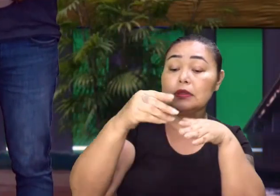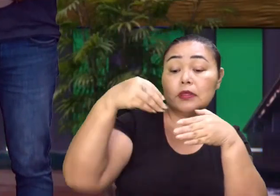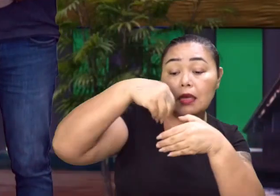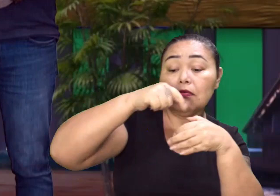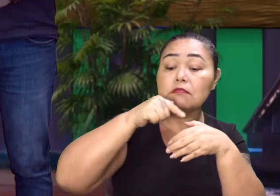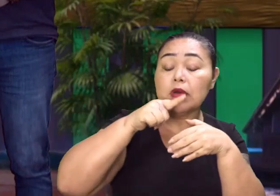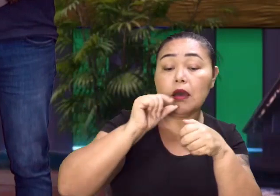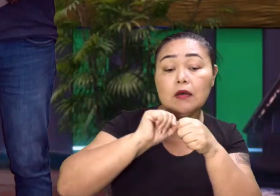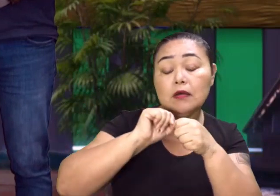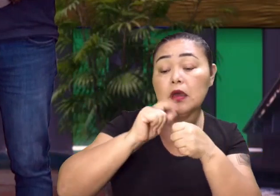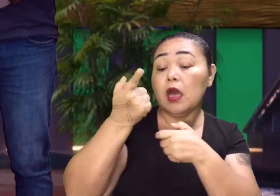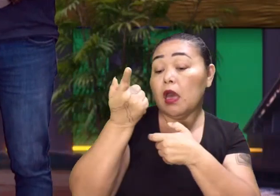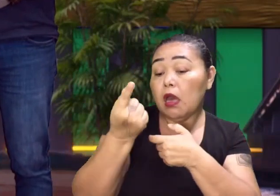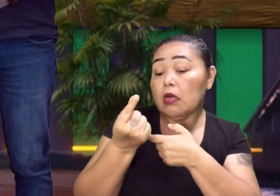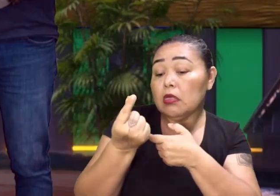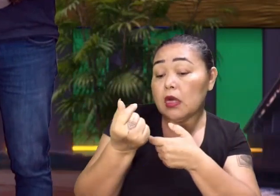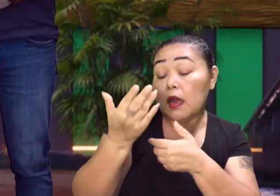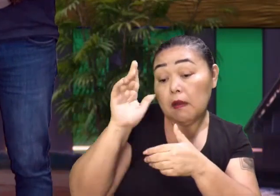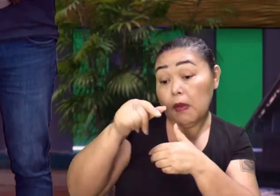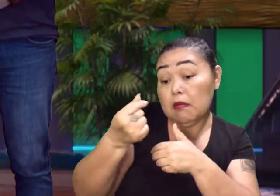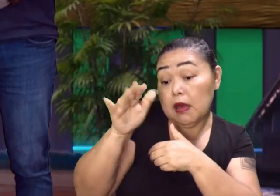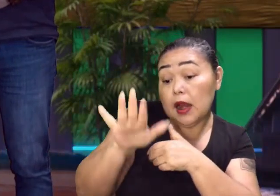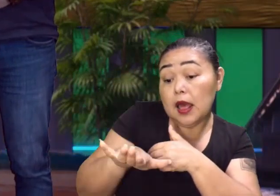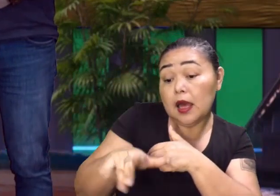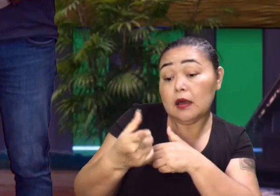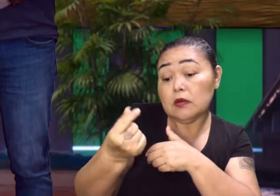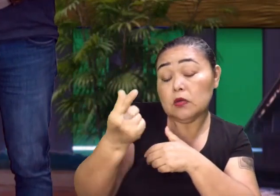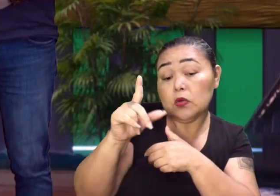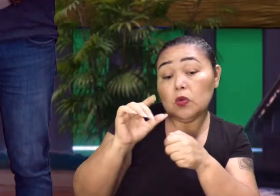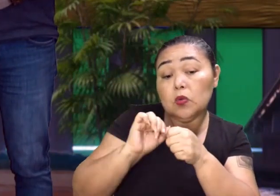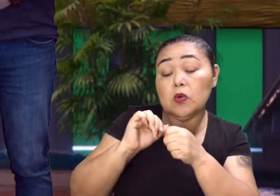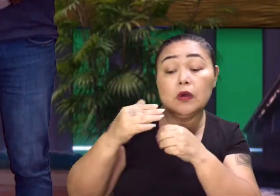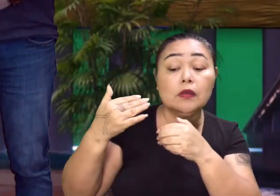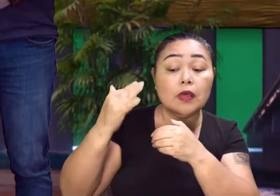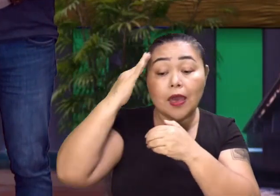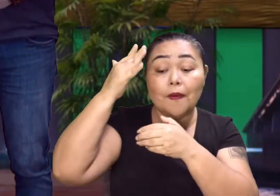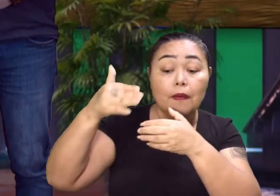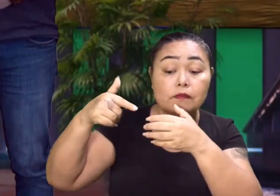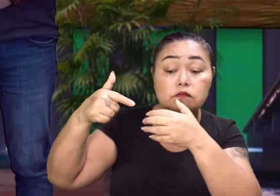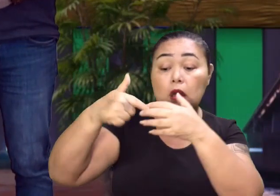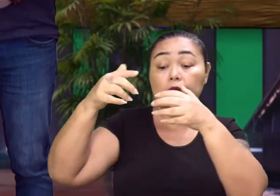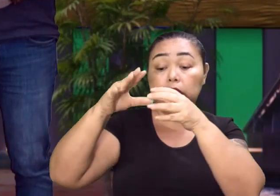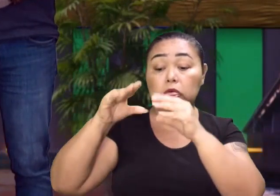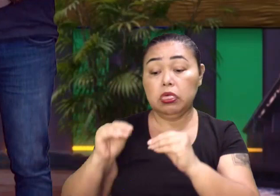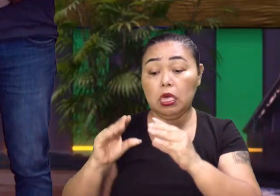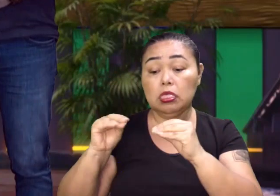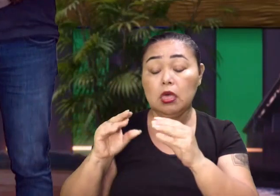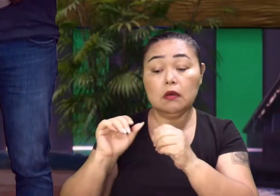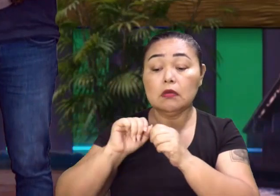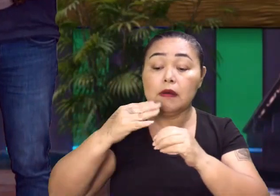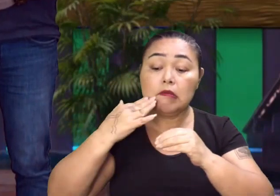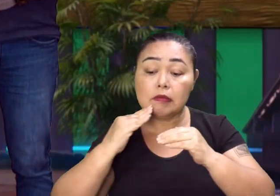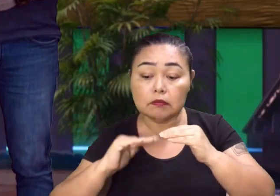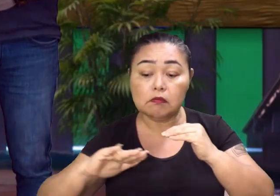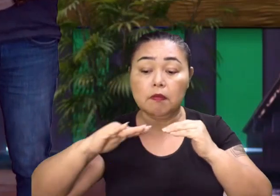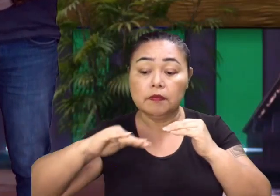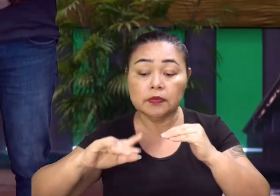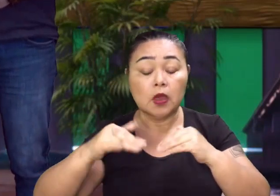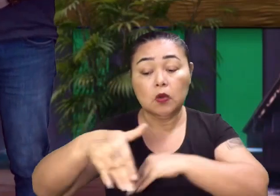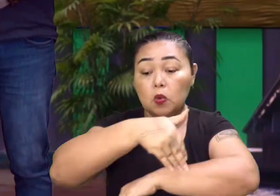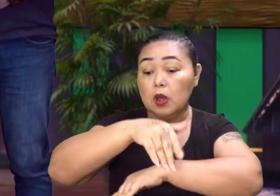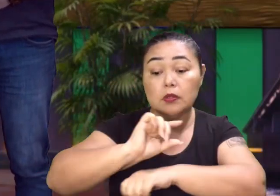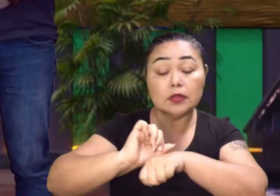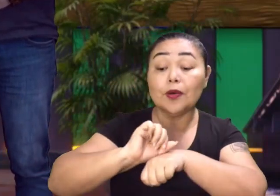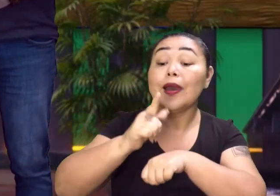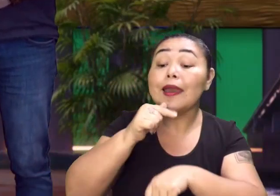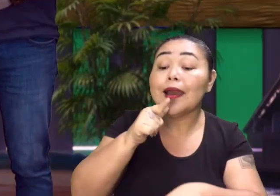menos dispendioso, é mais barato, não fura pneu, não esburaca a rua. Exatamente. É a água que está levando